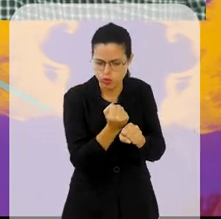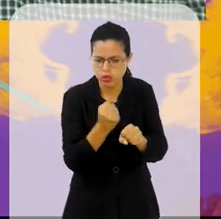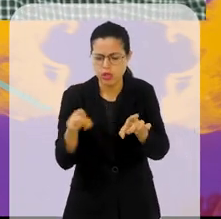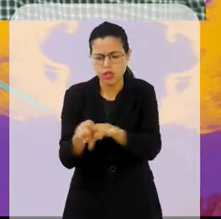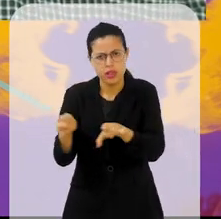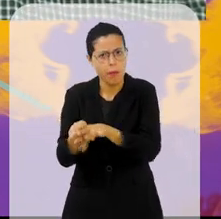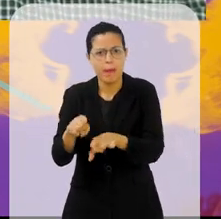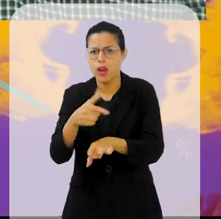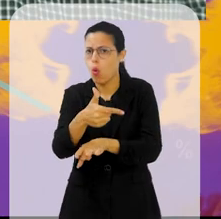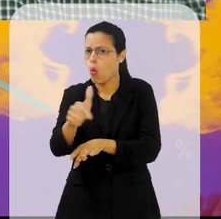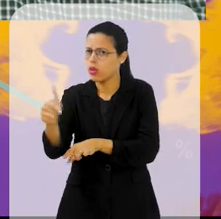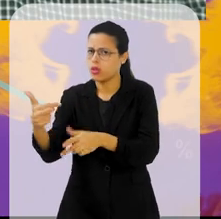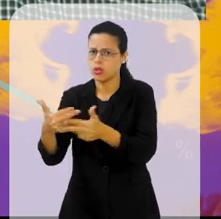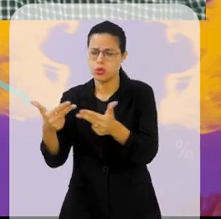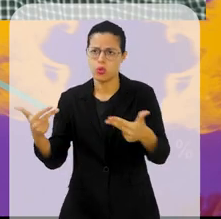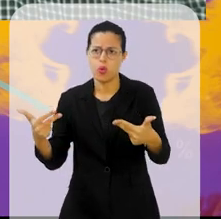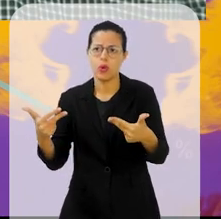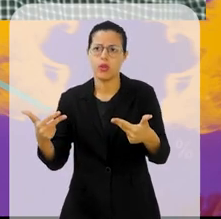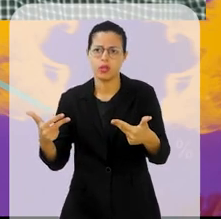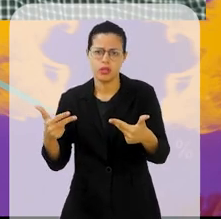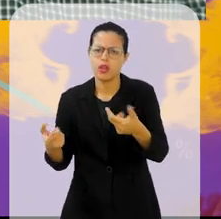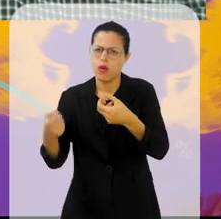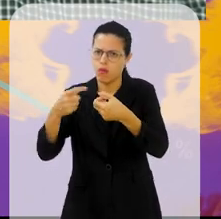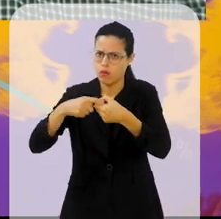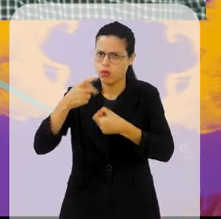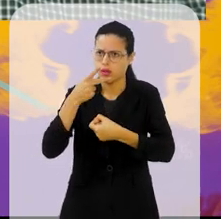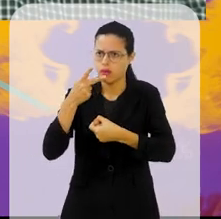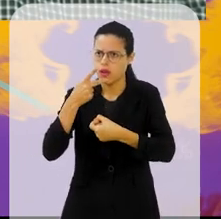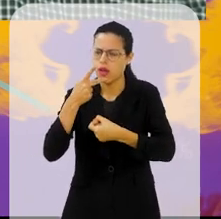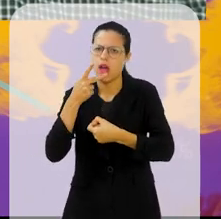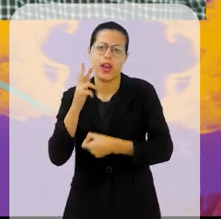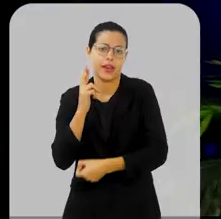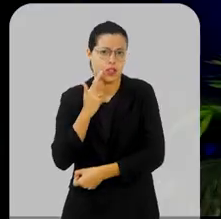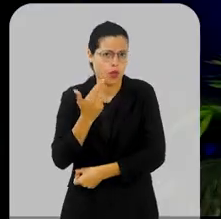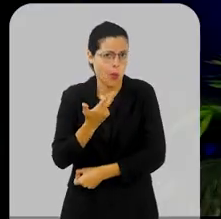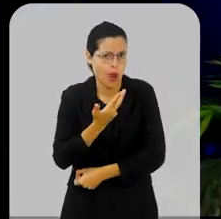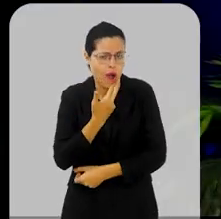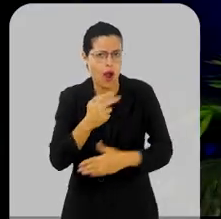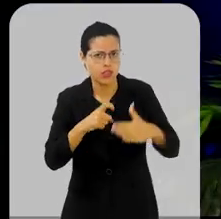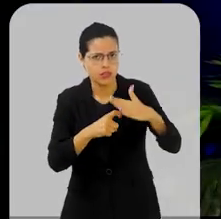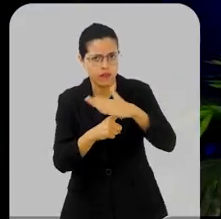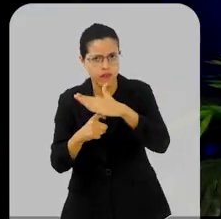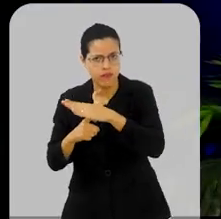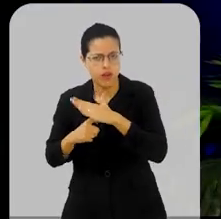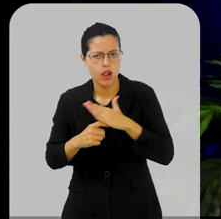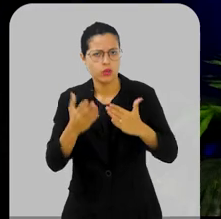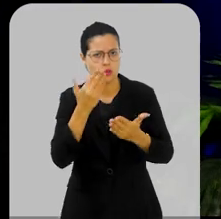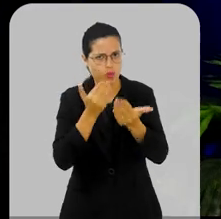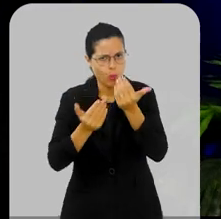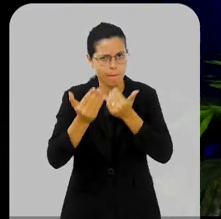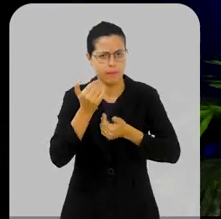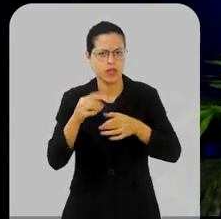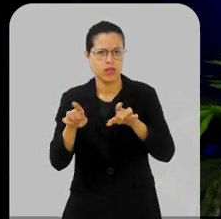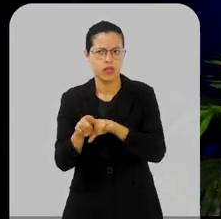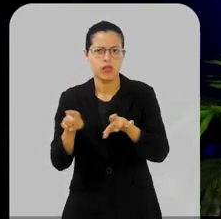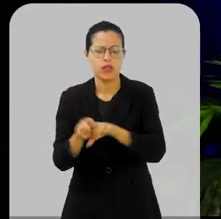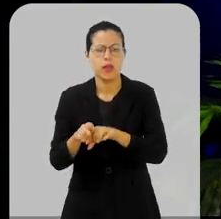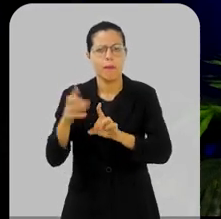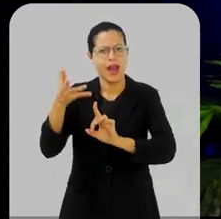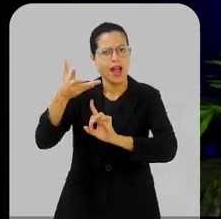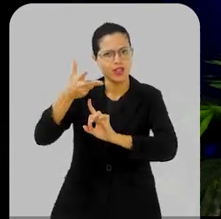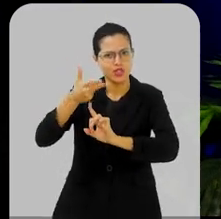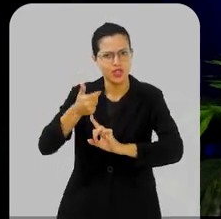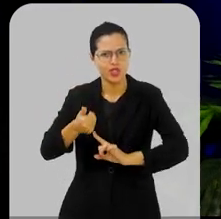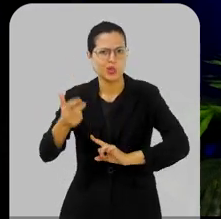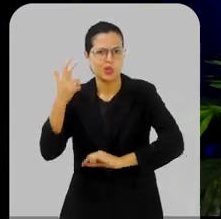a reabilitação. A reabilitação, volto a dizer, como polo gastronômico, como polo artístico,